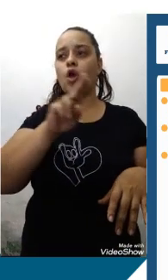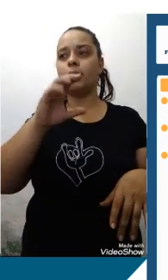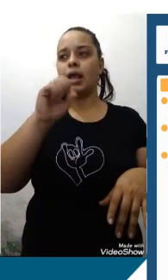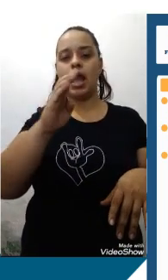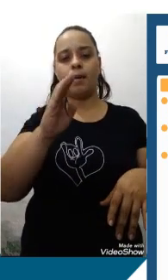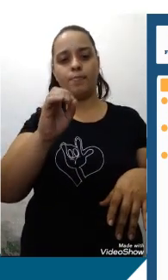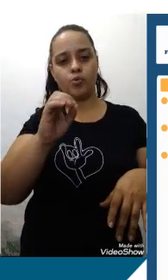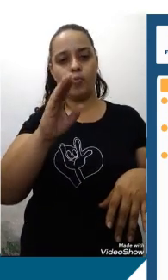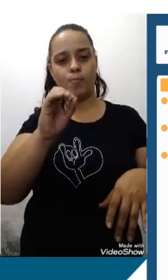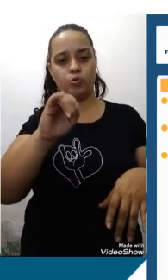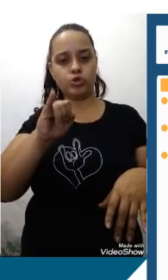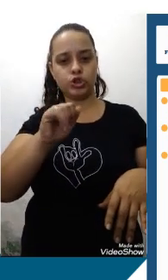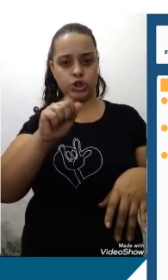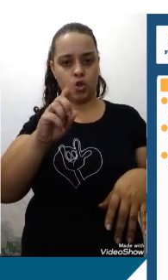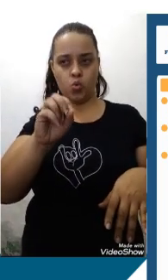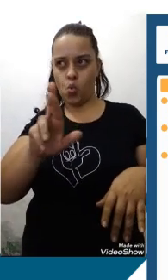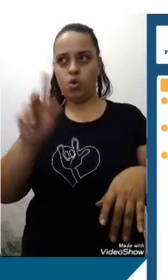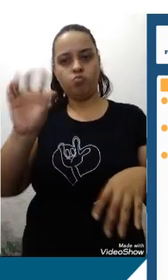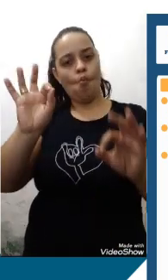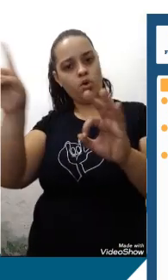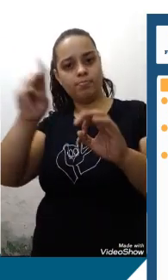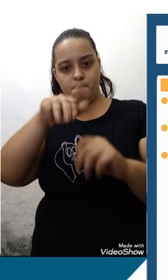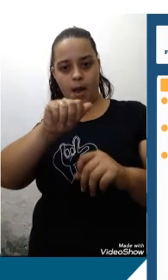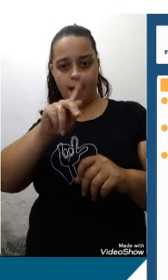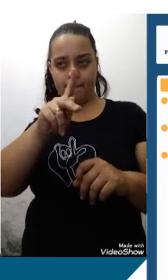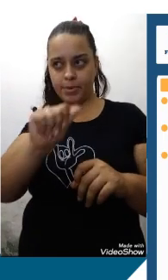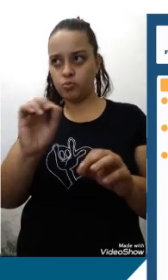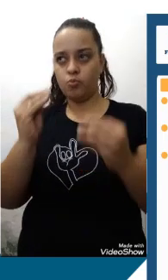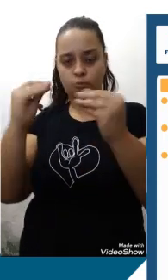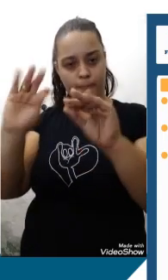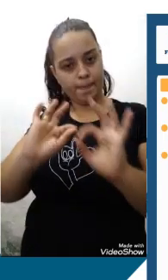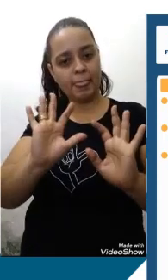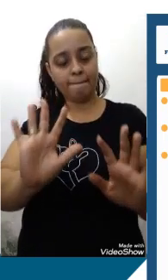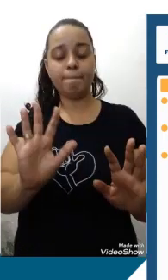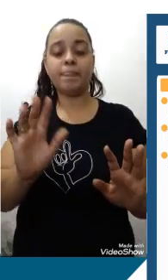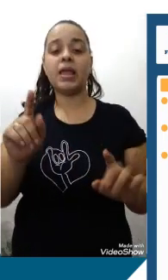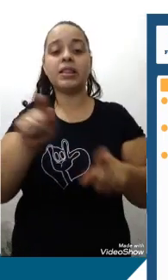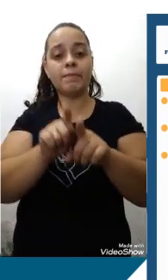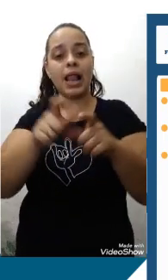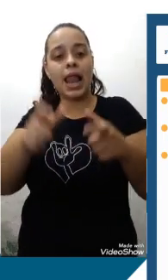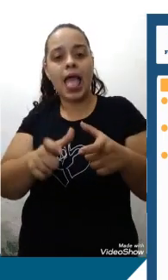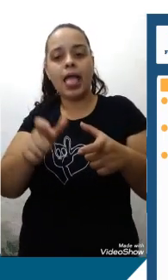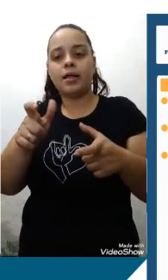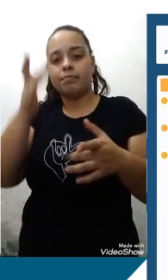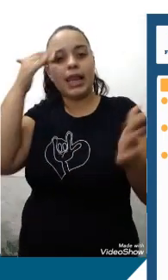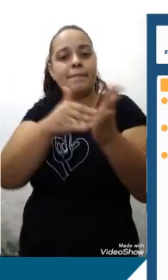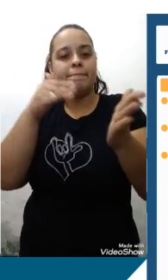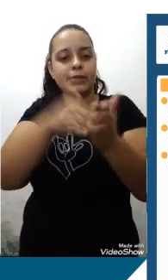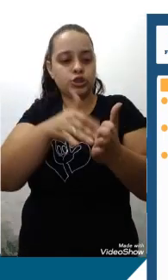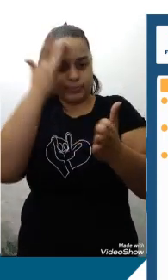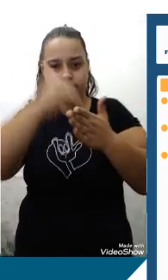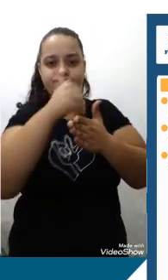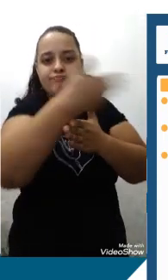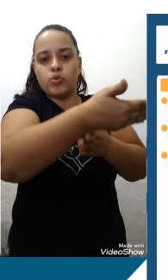4 bolinhas acima de onde o navio está representado no mapa, e que marcava o limite entre o conhecido e o desconhecido.